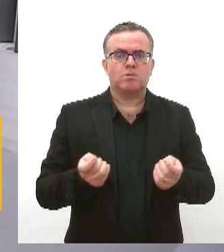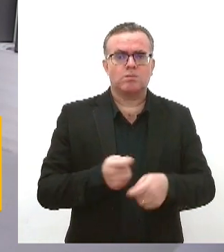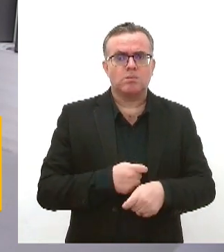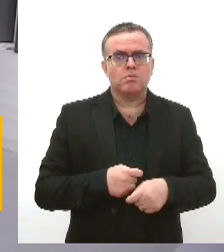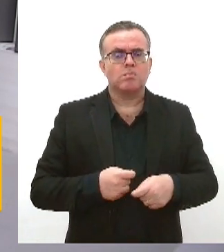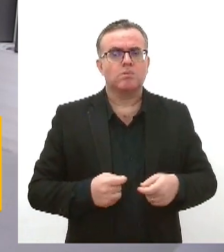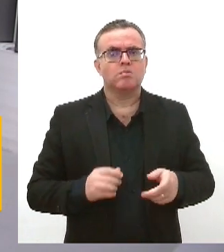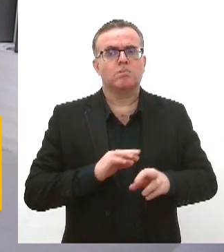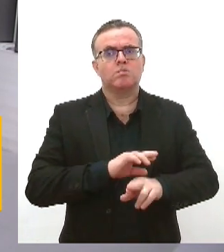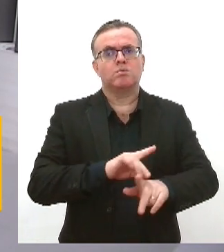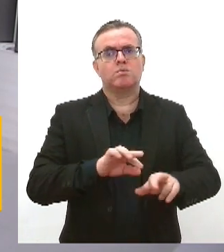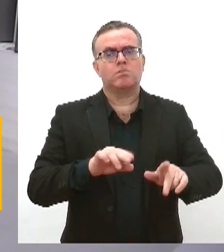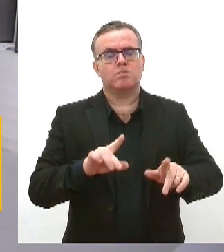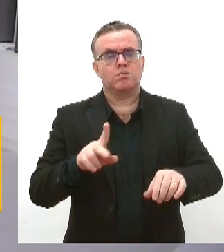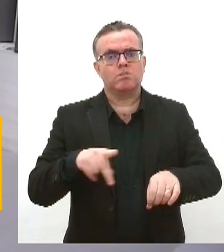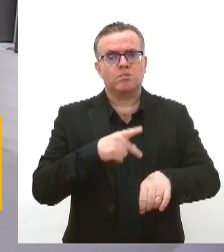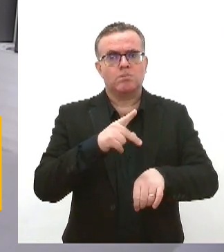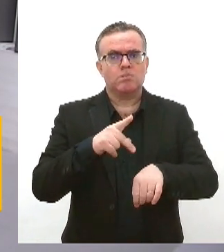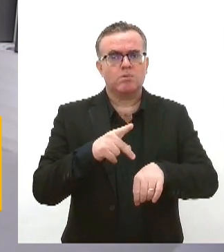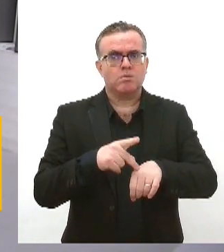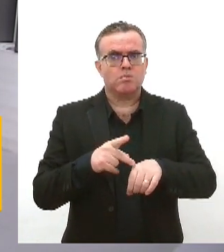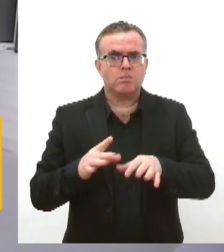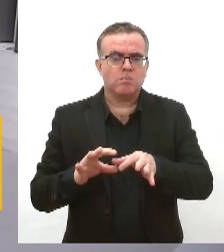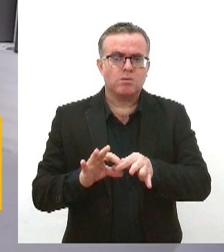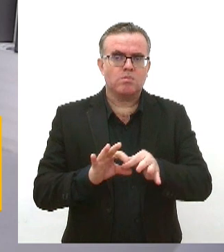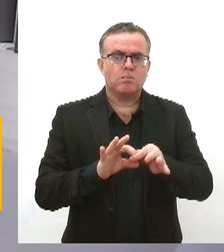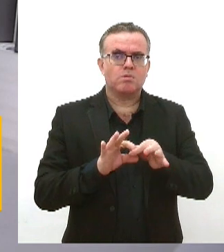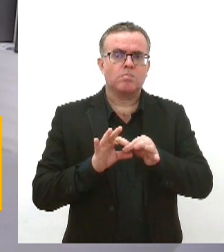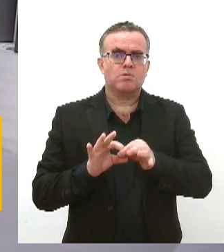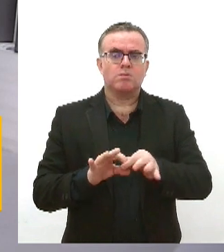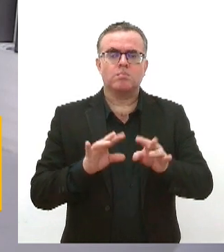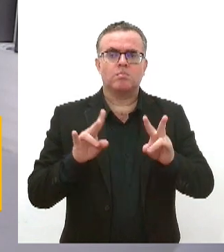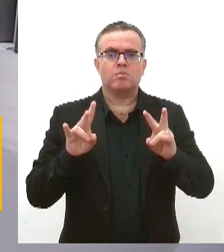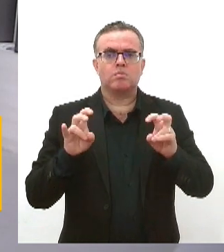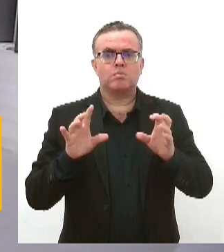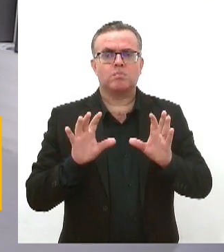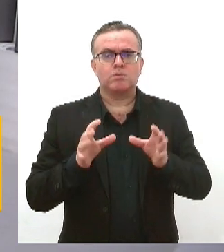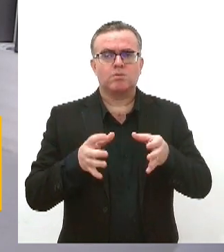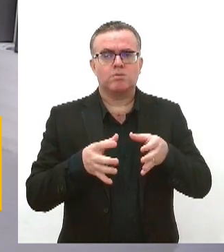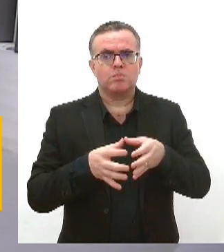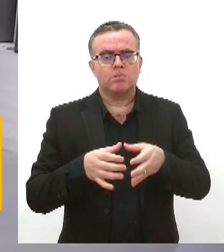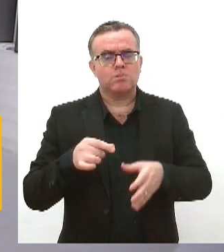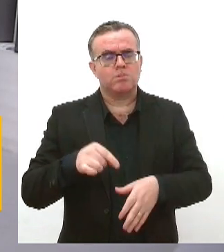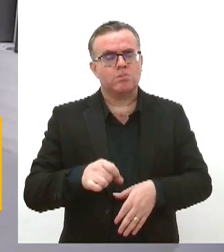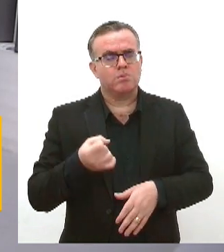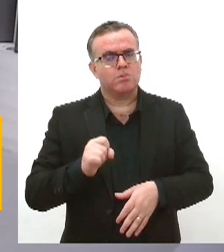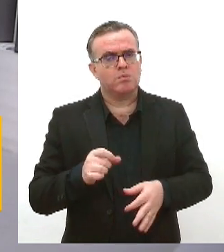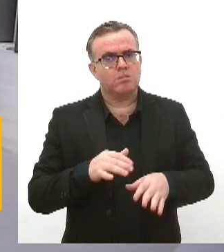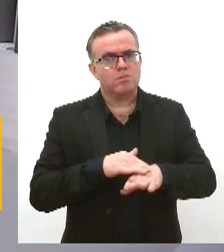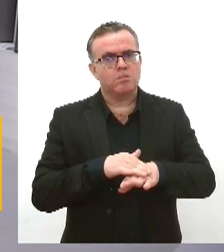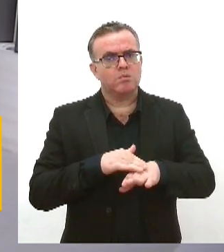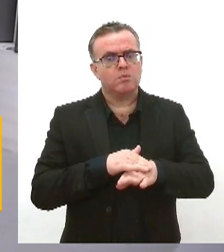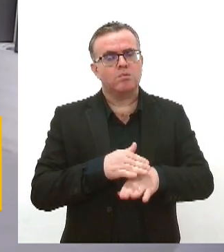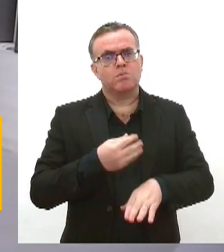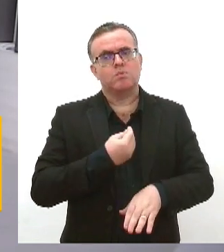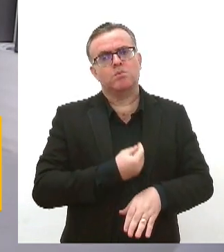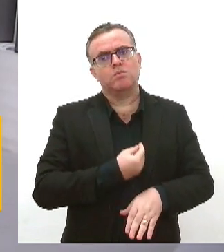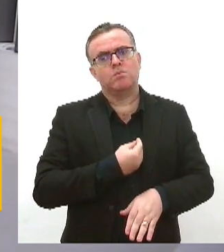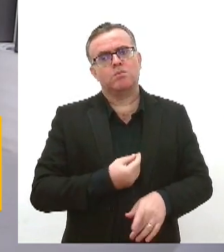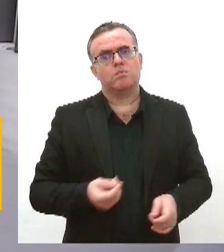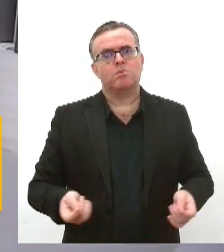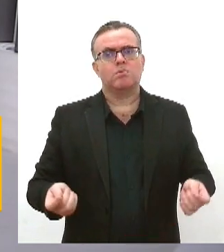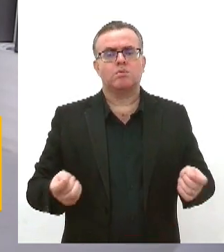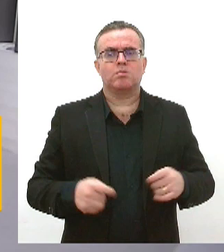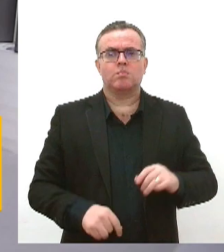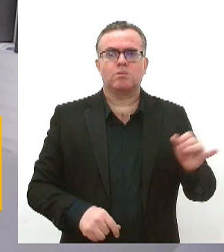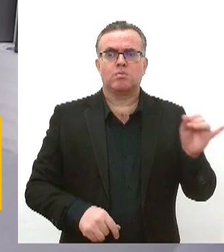do país envolvidos nas comissões temáticas. Sergipe, inclusive, tem uma participação, né, essencial